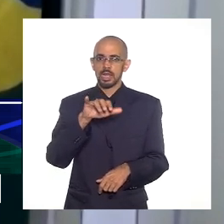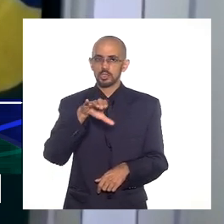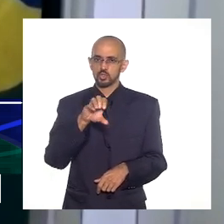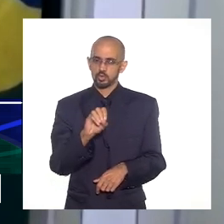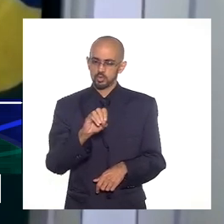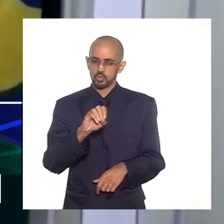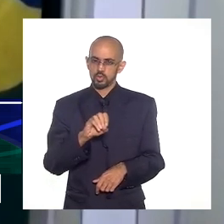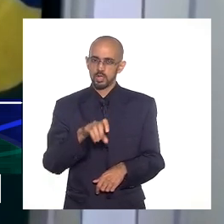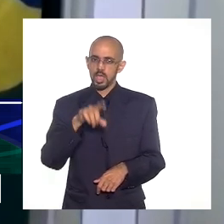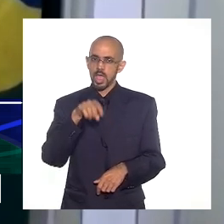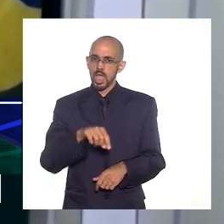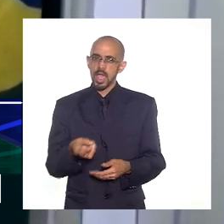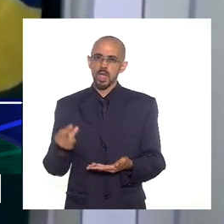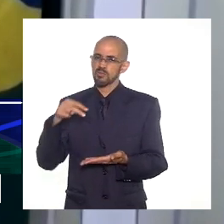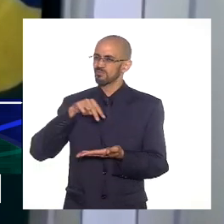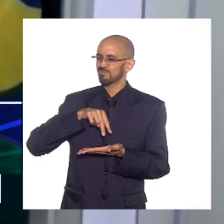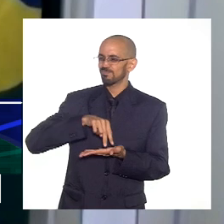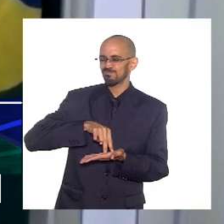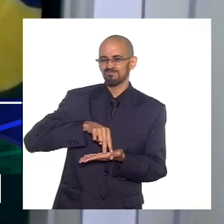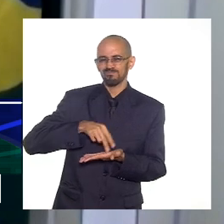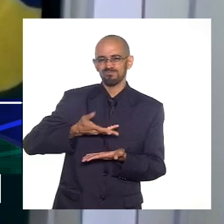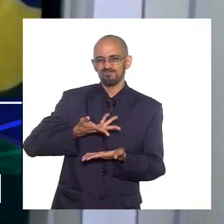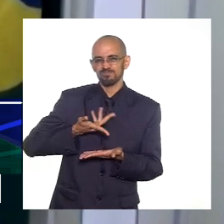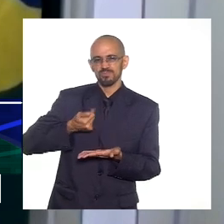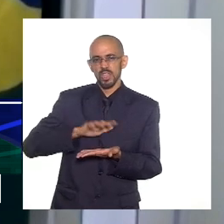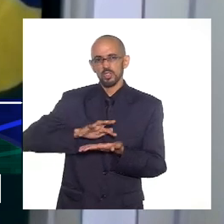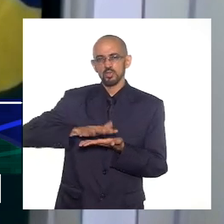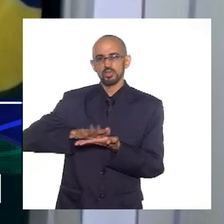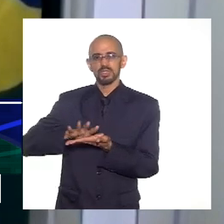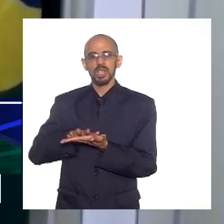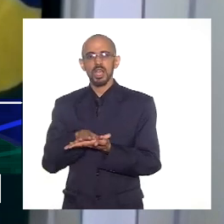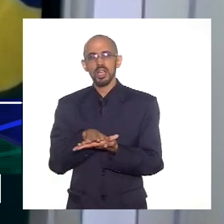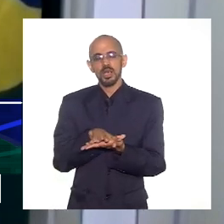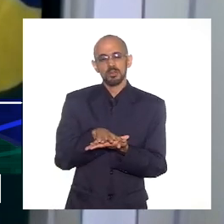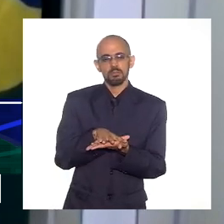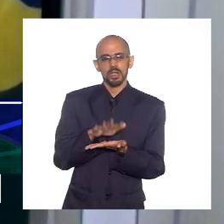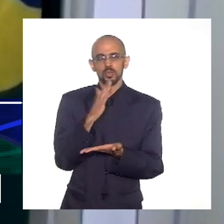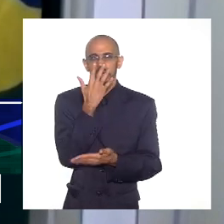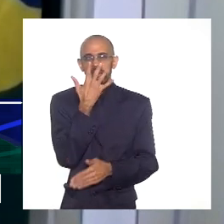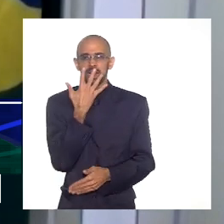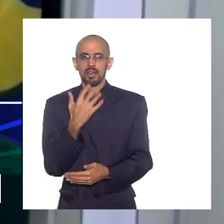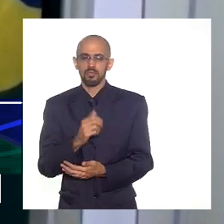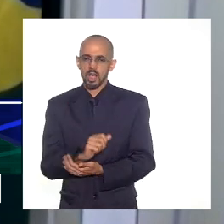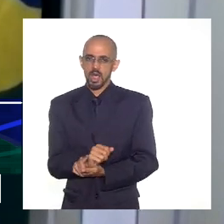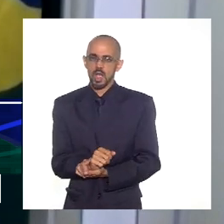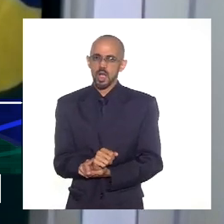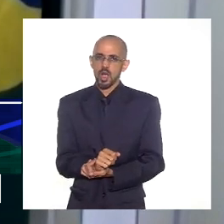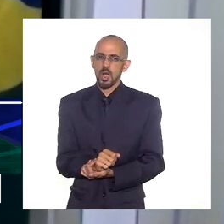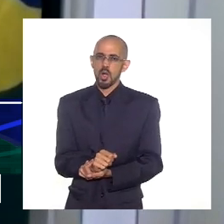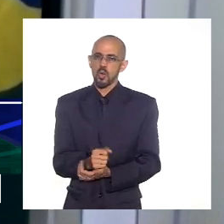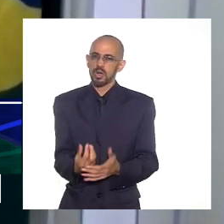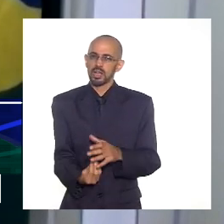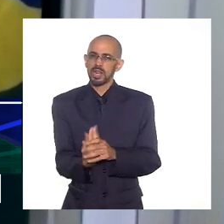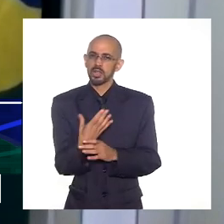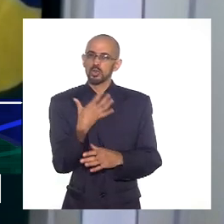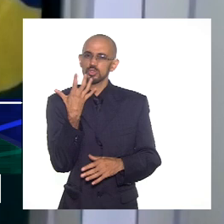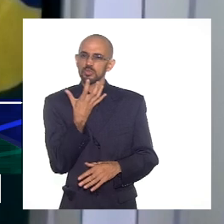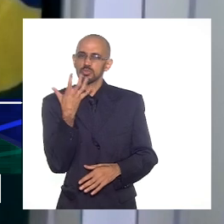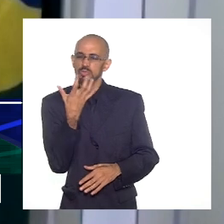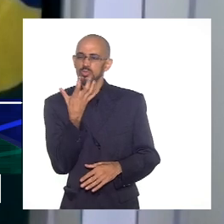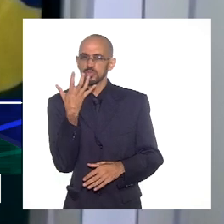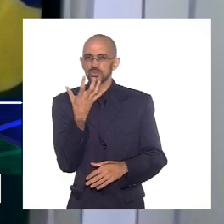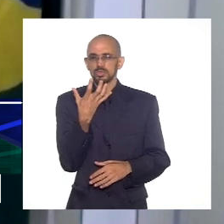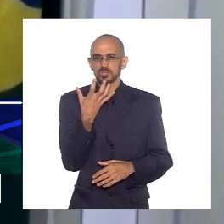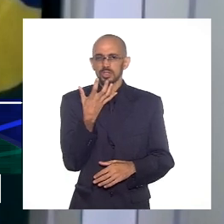emblemático da cultura popular, do samba, dos desfiles de escola de samba, do carnaval, compositor,